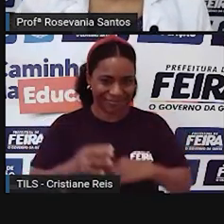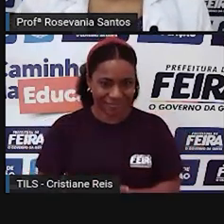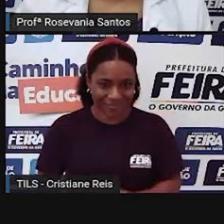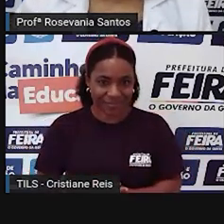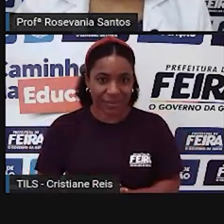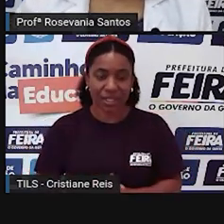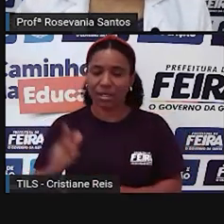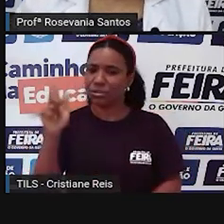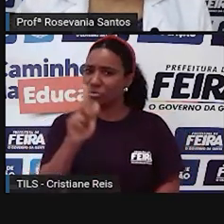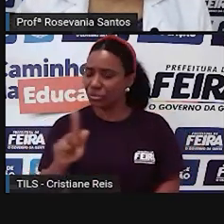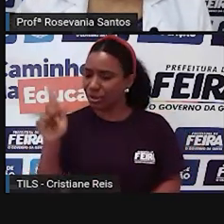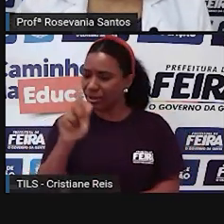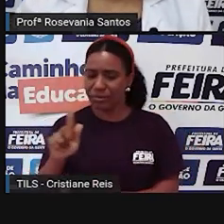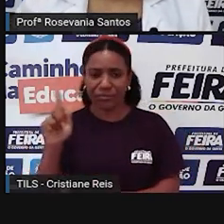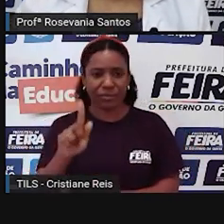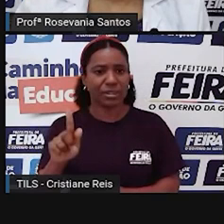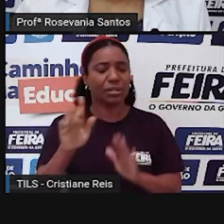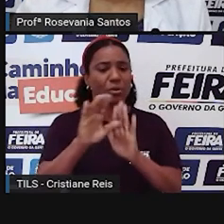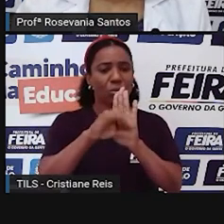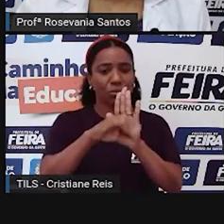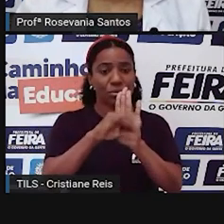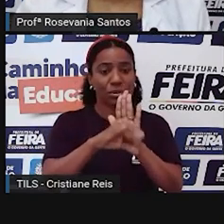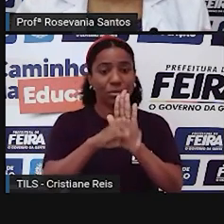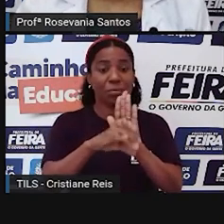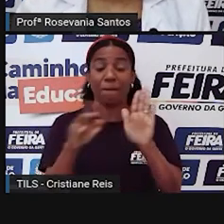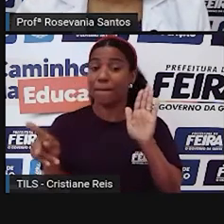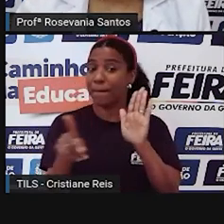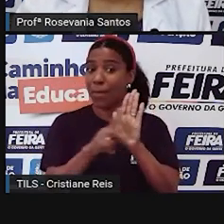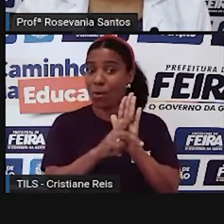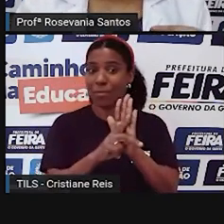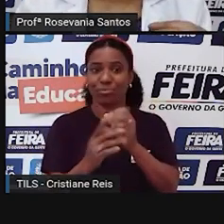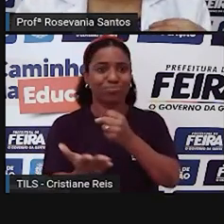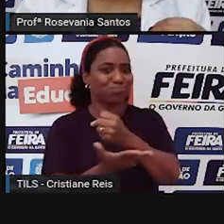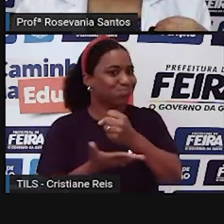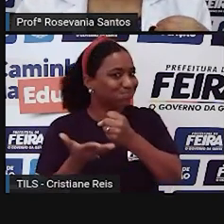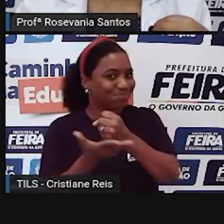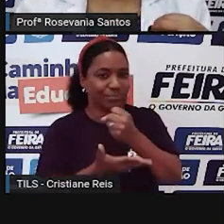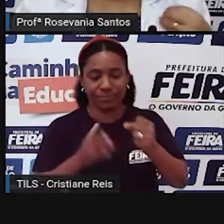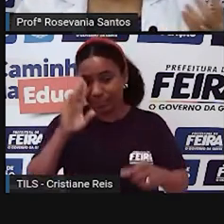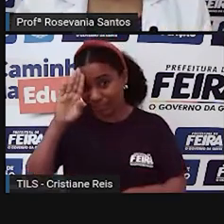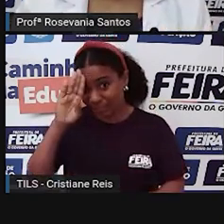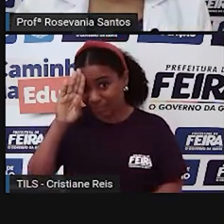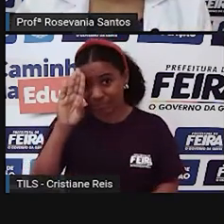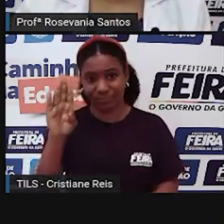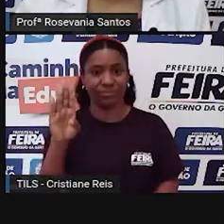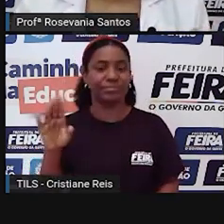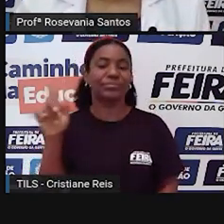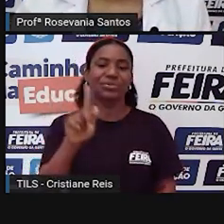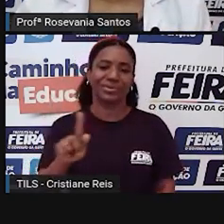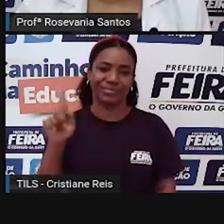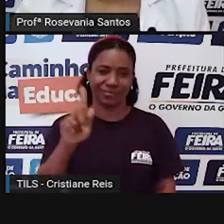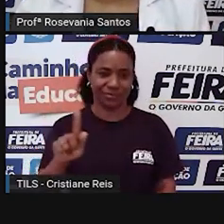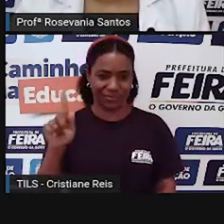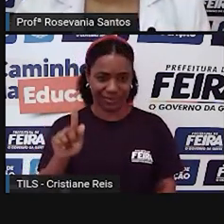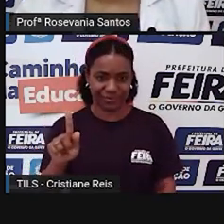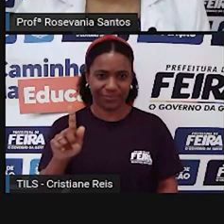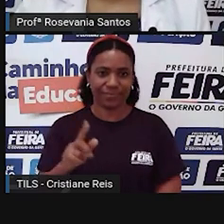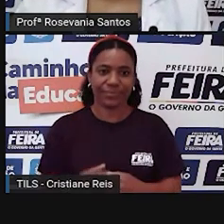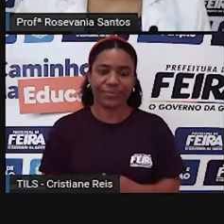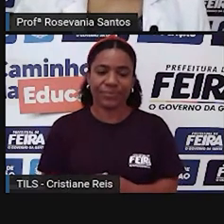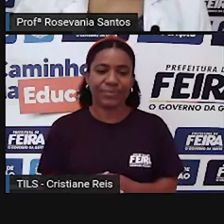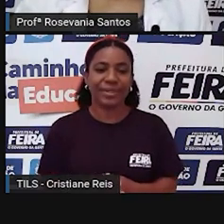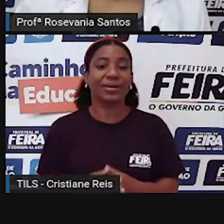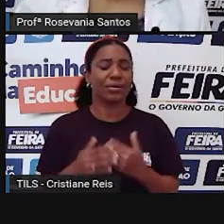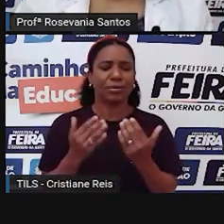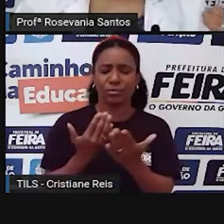né, possui alguns conceitos que sempre quando você está estudando algum texto, né,